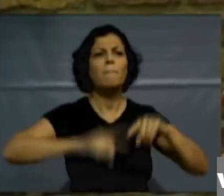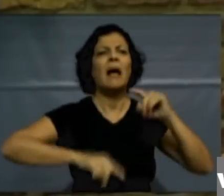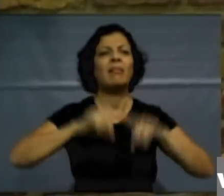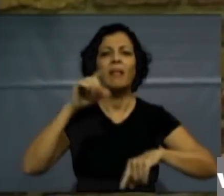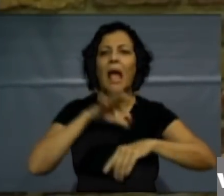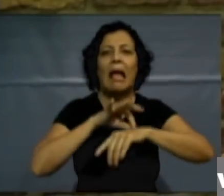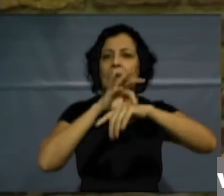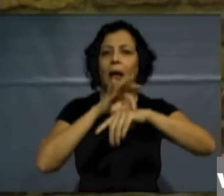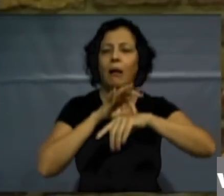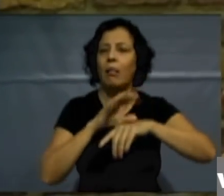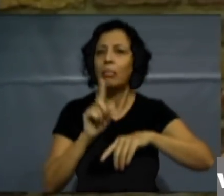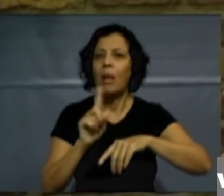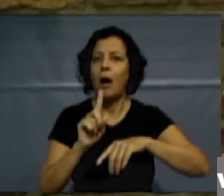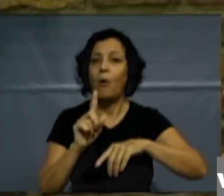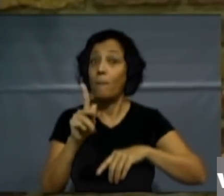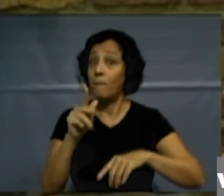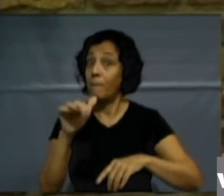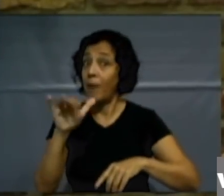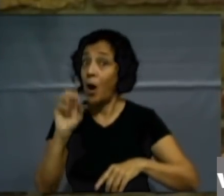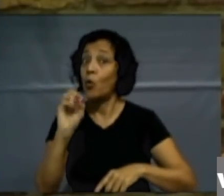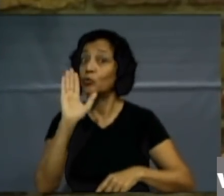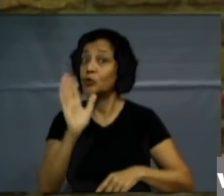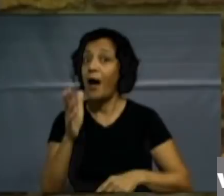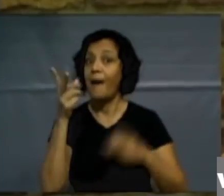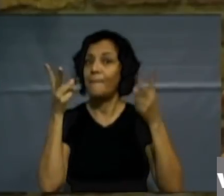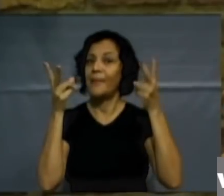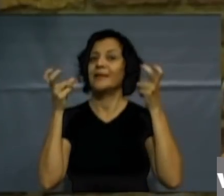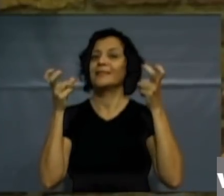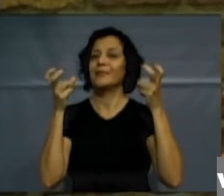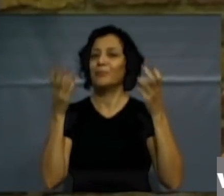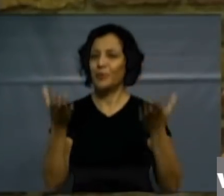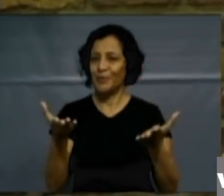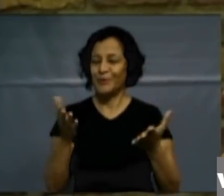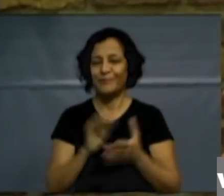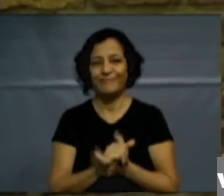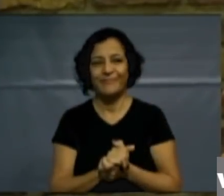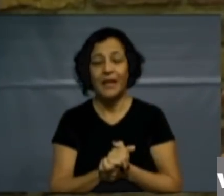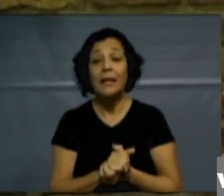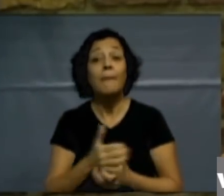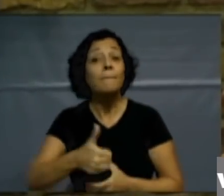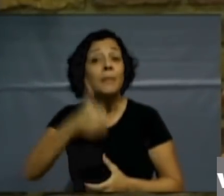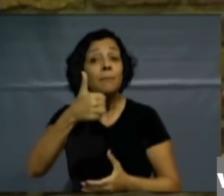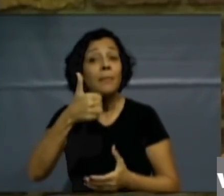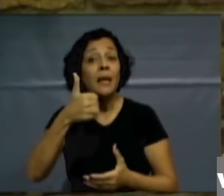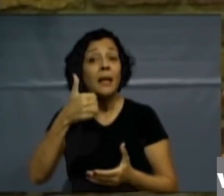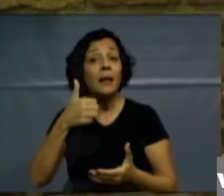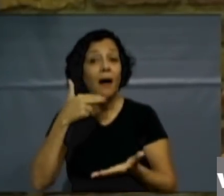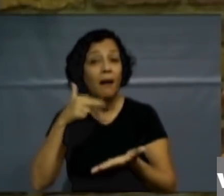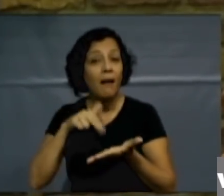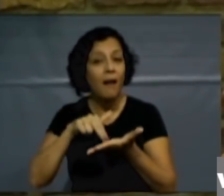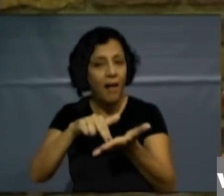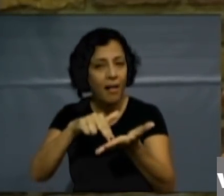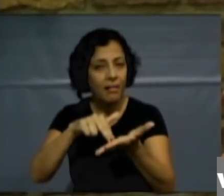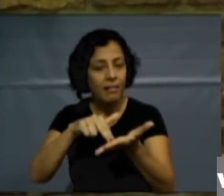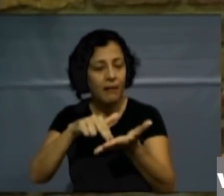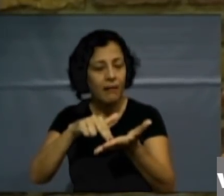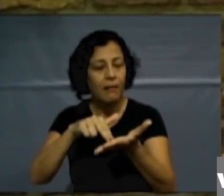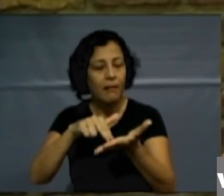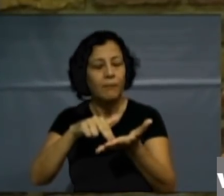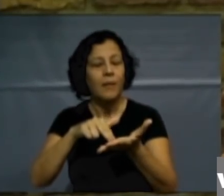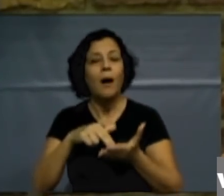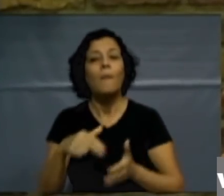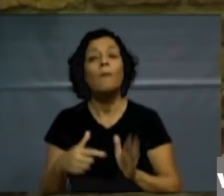Né? E na primeira carta aos Coríntios, versículo 12, né, item